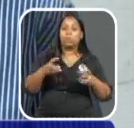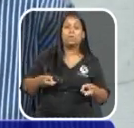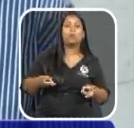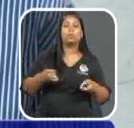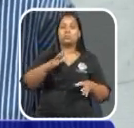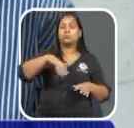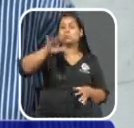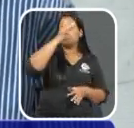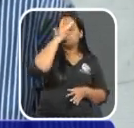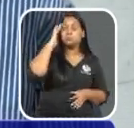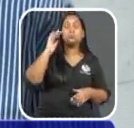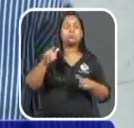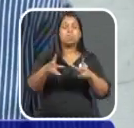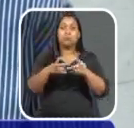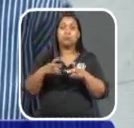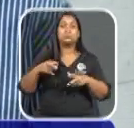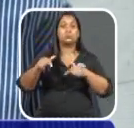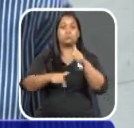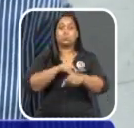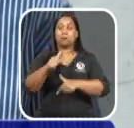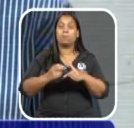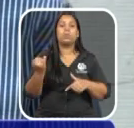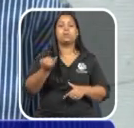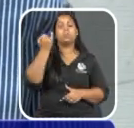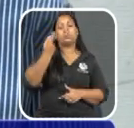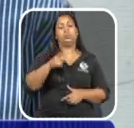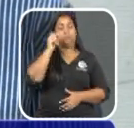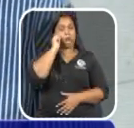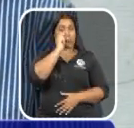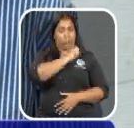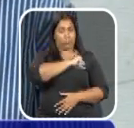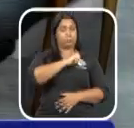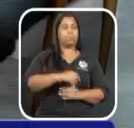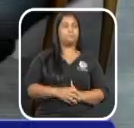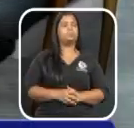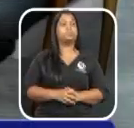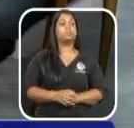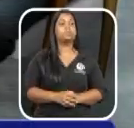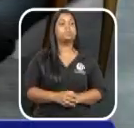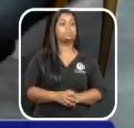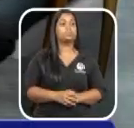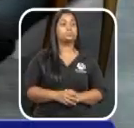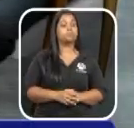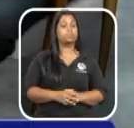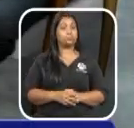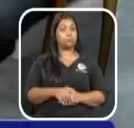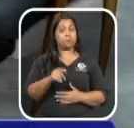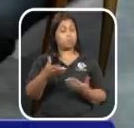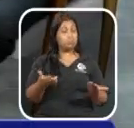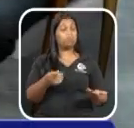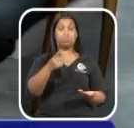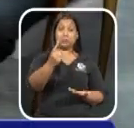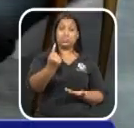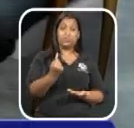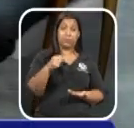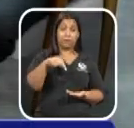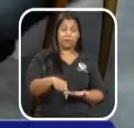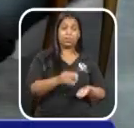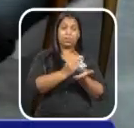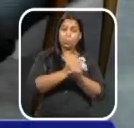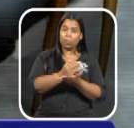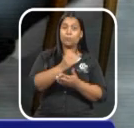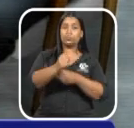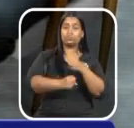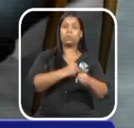público, reconhecimento dos trabalhos relevantes na cidade de São José do Rio Preto. Bom, o senhor chegou aqui no início